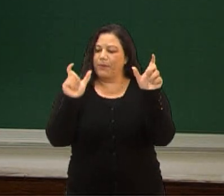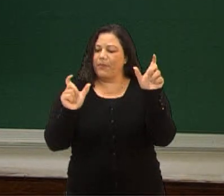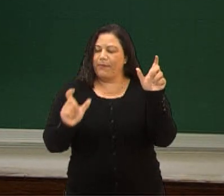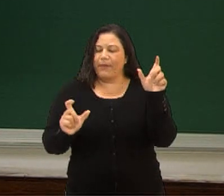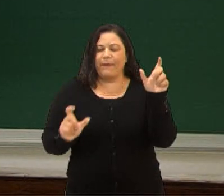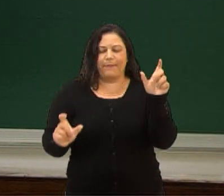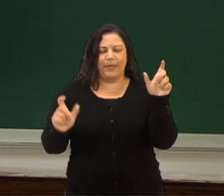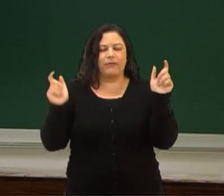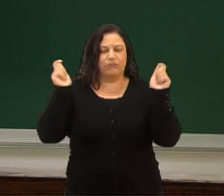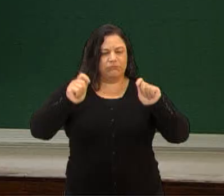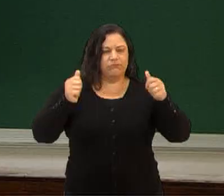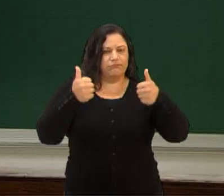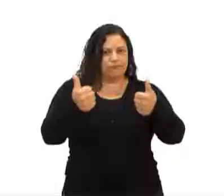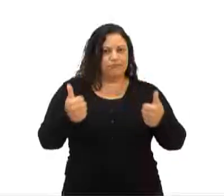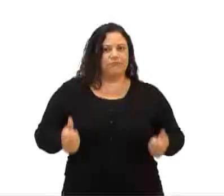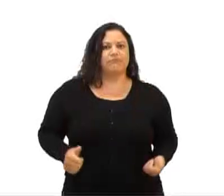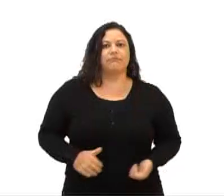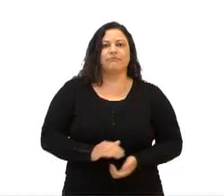forma abreviada, ok?